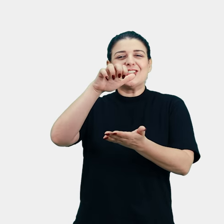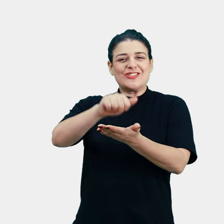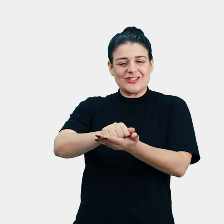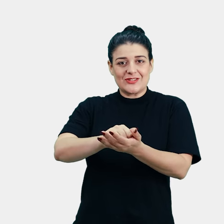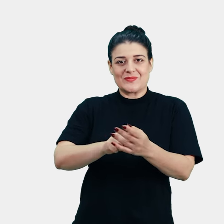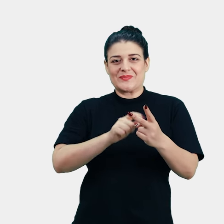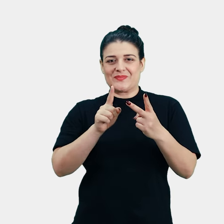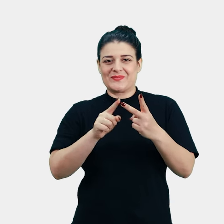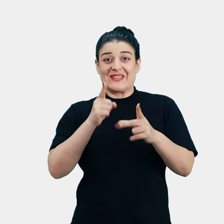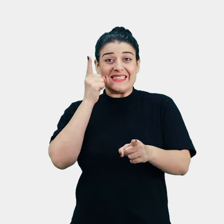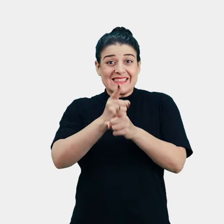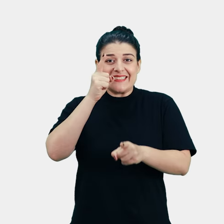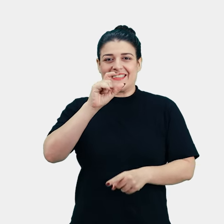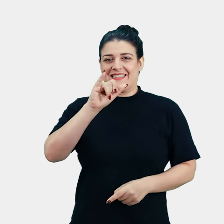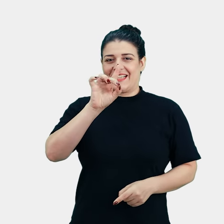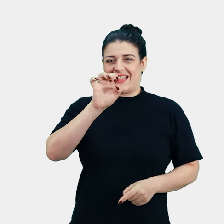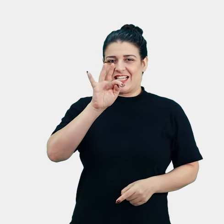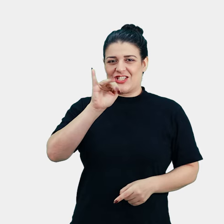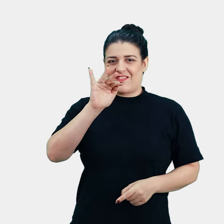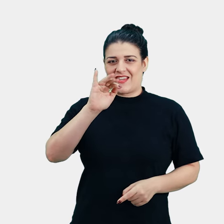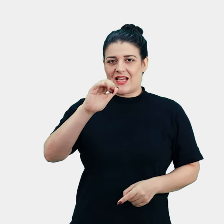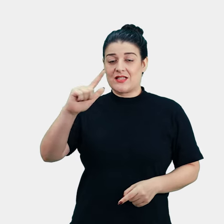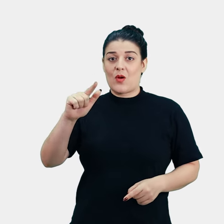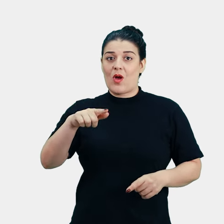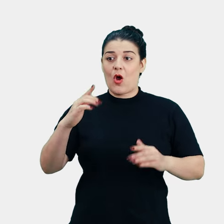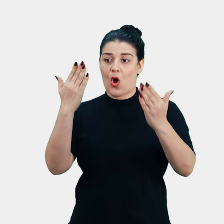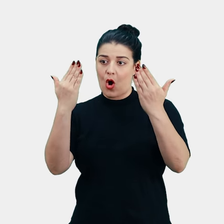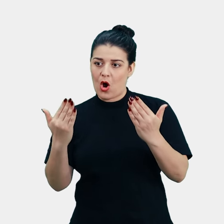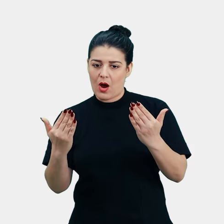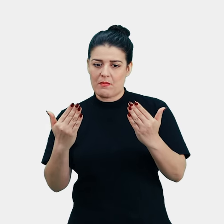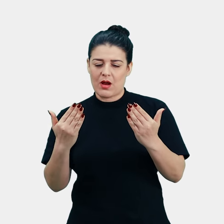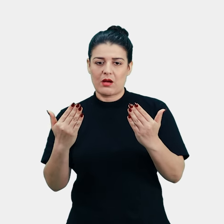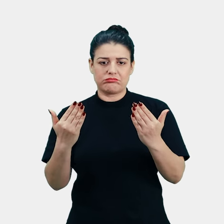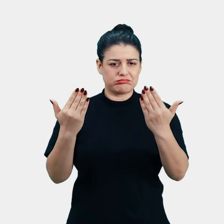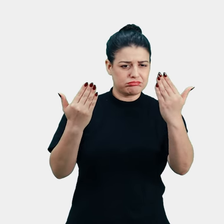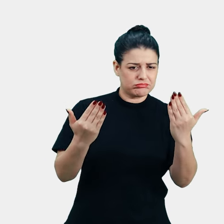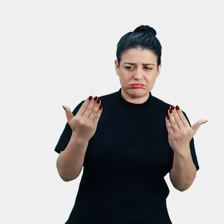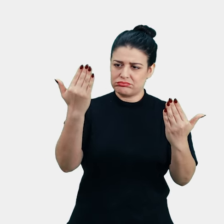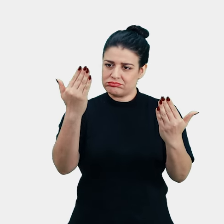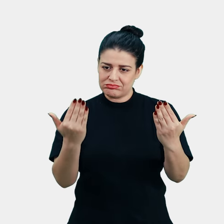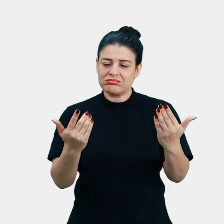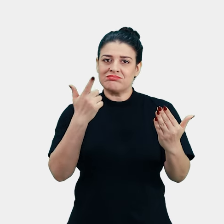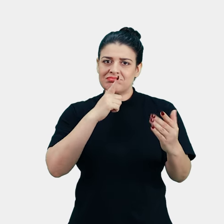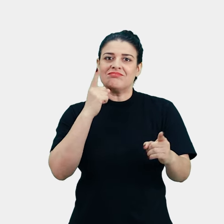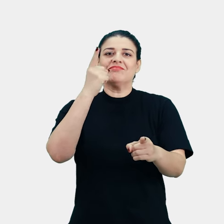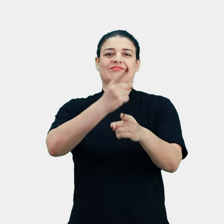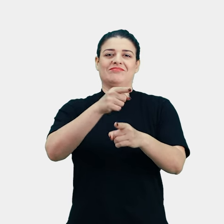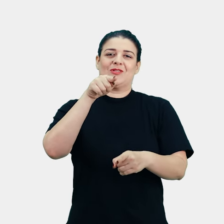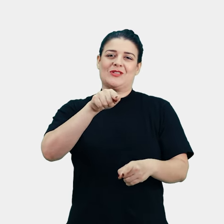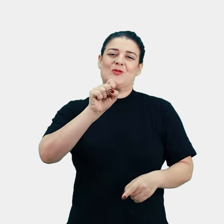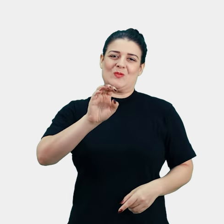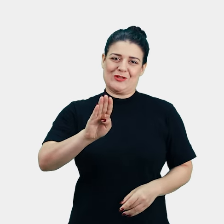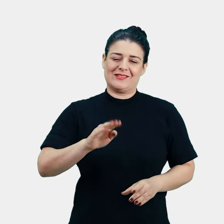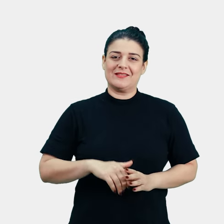E o termo identificação é quando a gente compara ali com um padrão analítico ou a gente identifica mesmo aquela